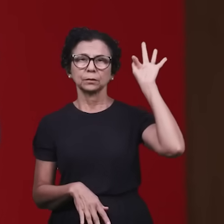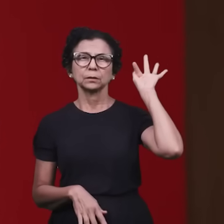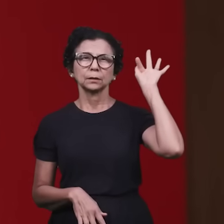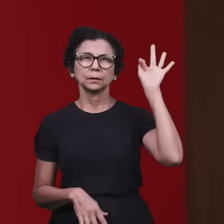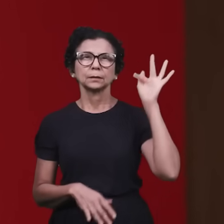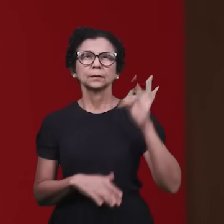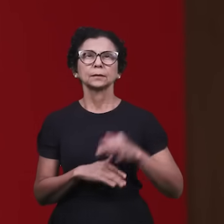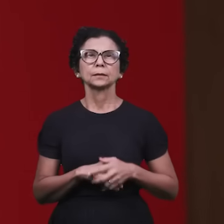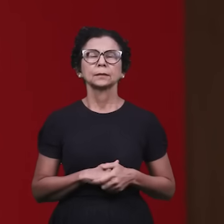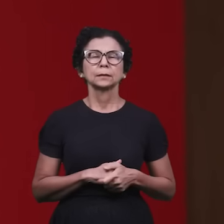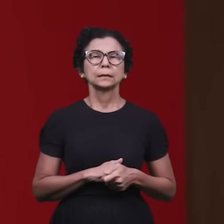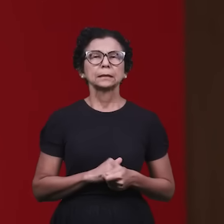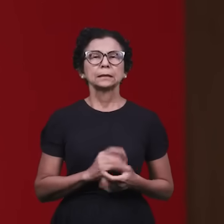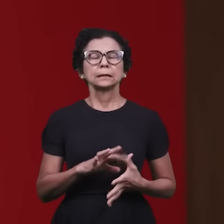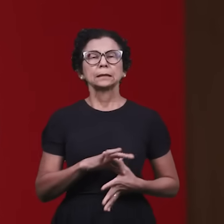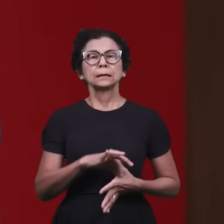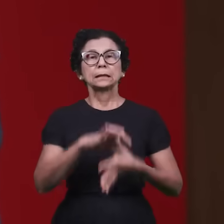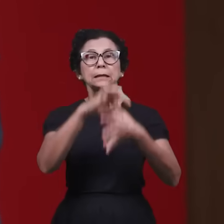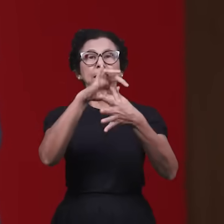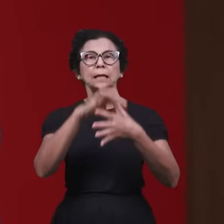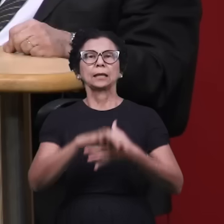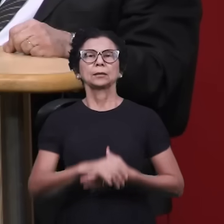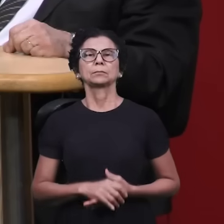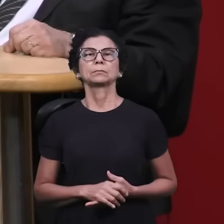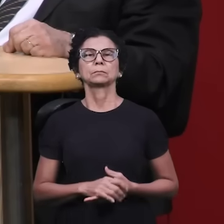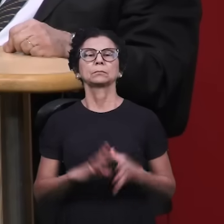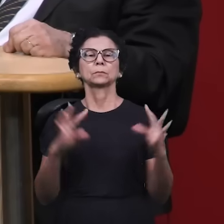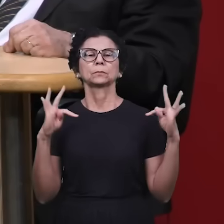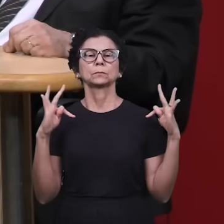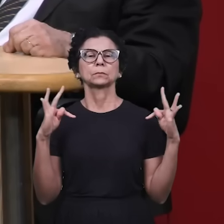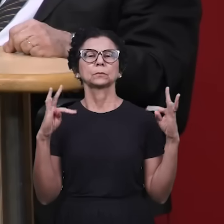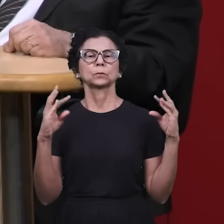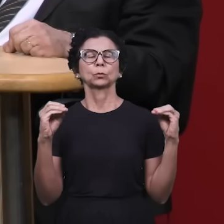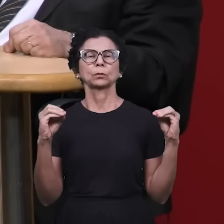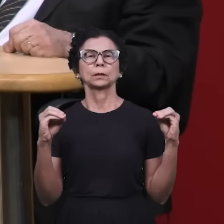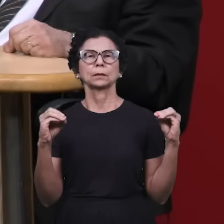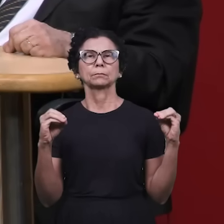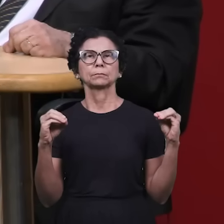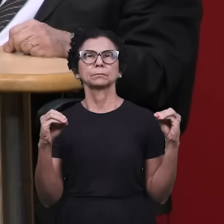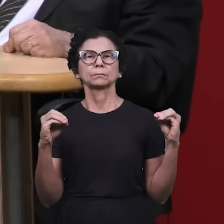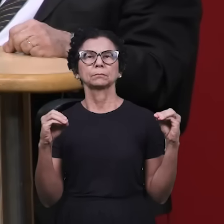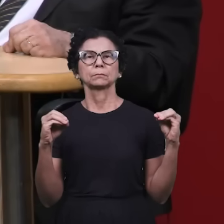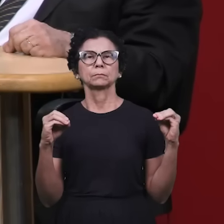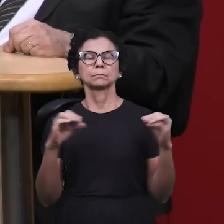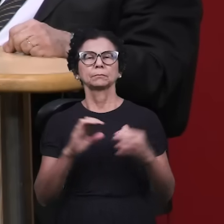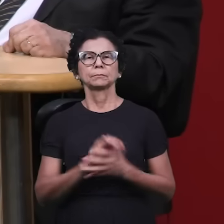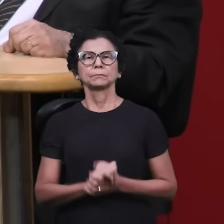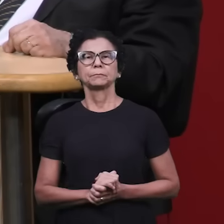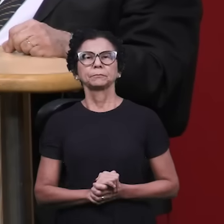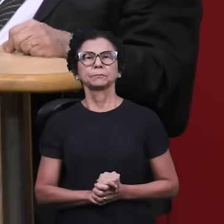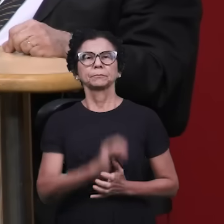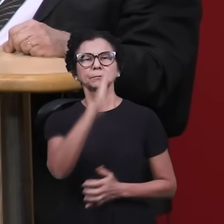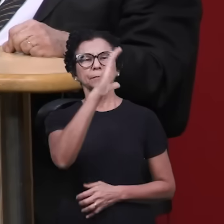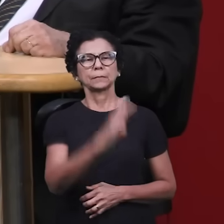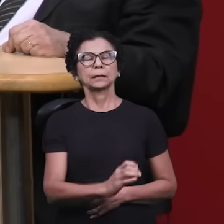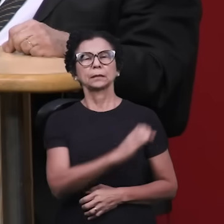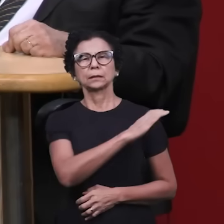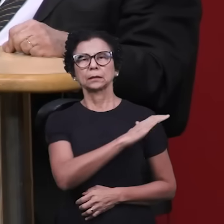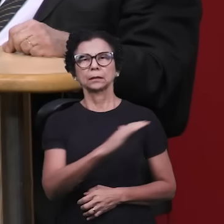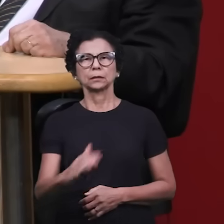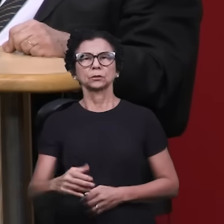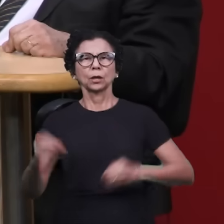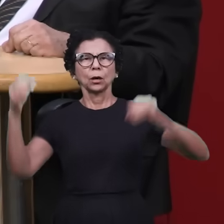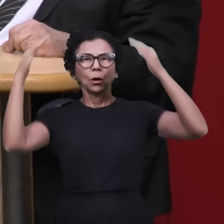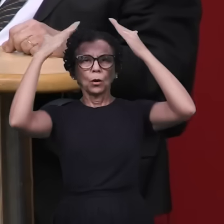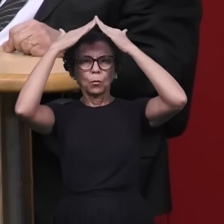quando surge a liderança total da igreja, do comando daquele que seria o maior, o pai de todos,